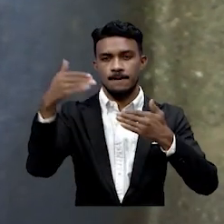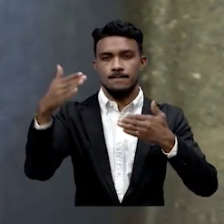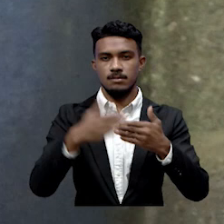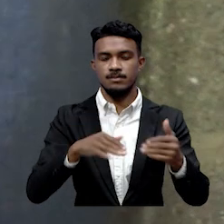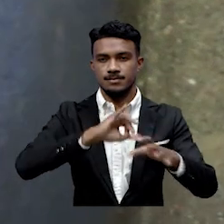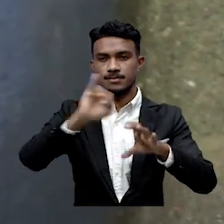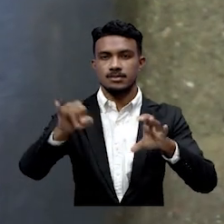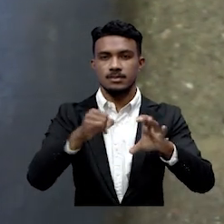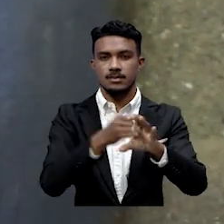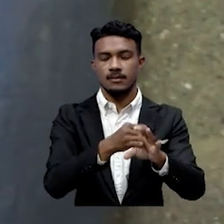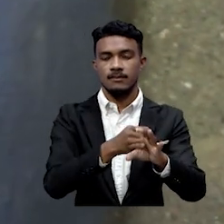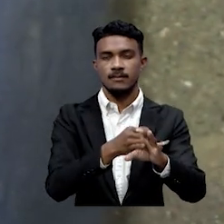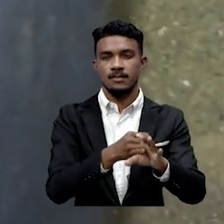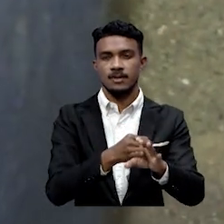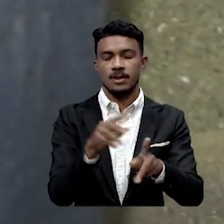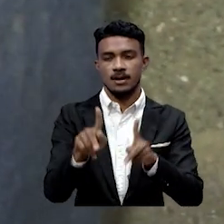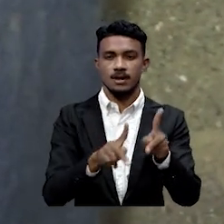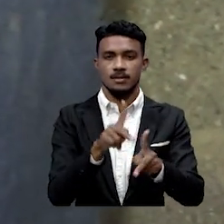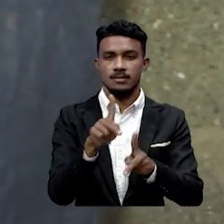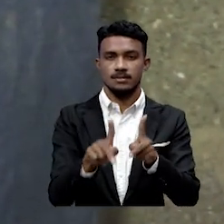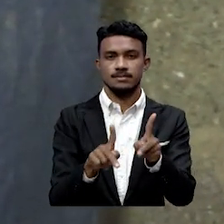envolve o Rioco, emana em